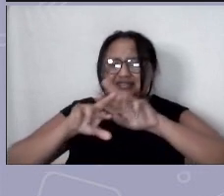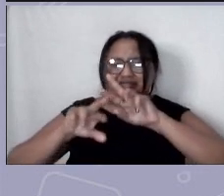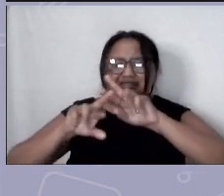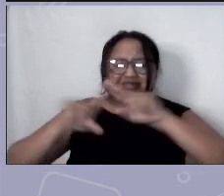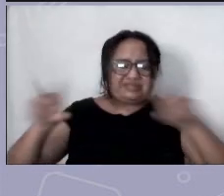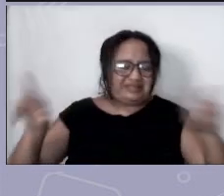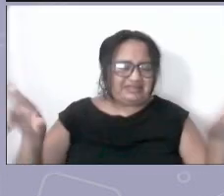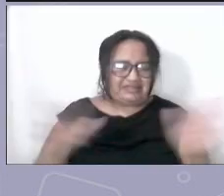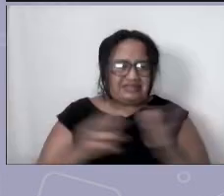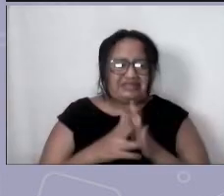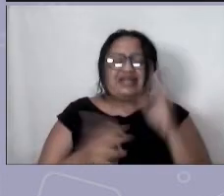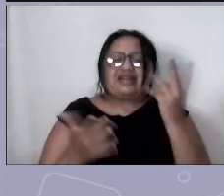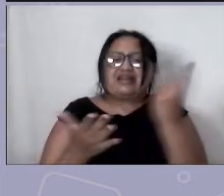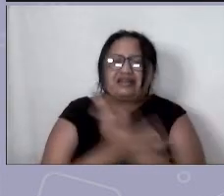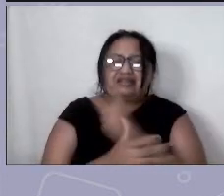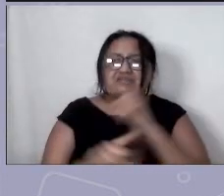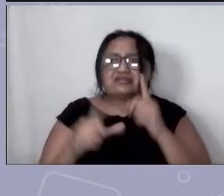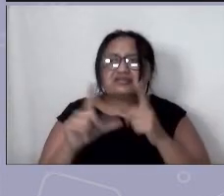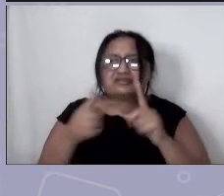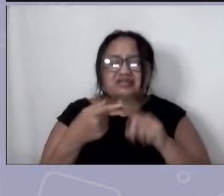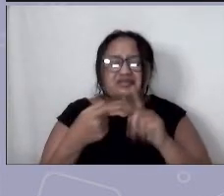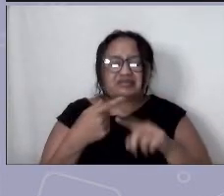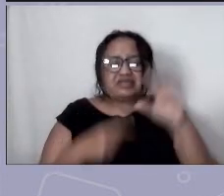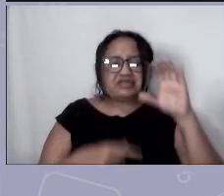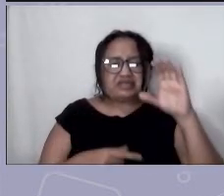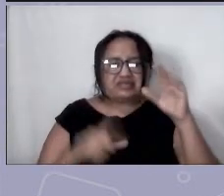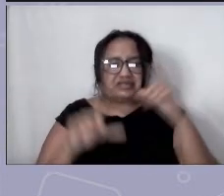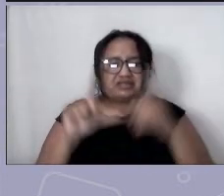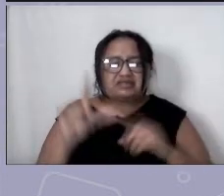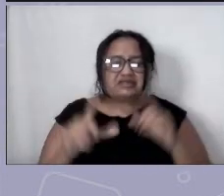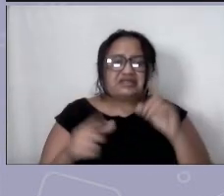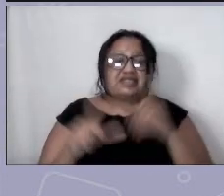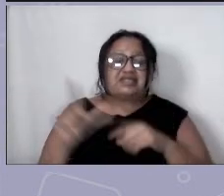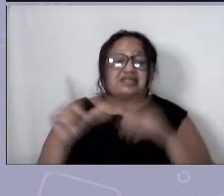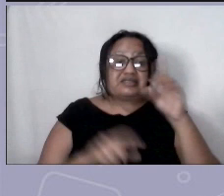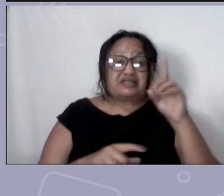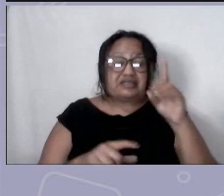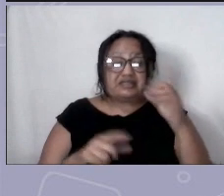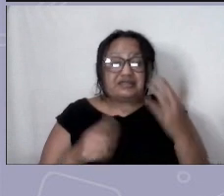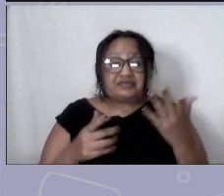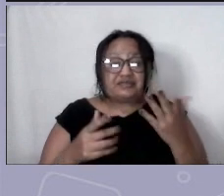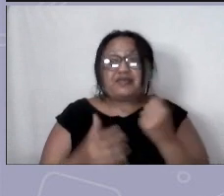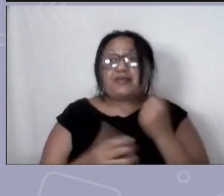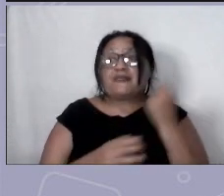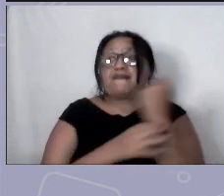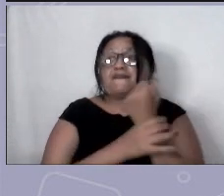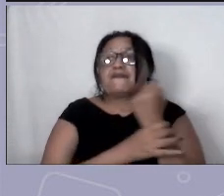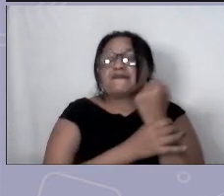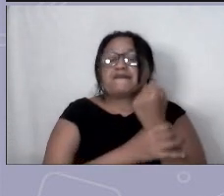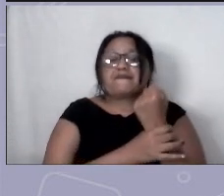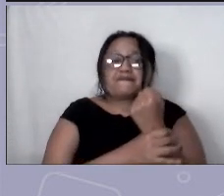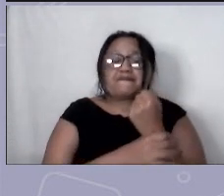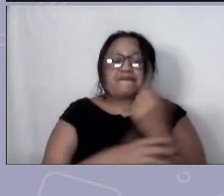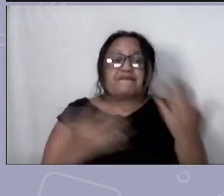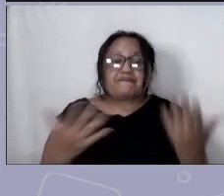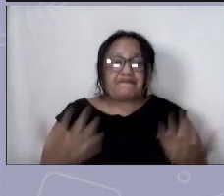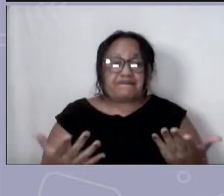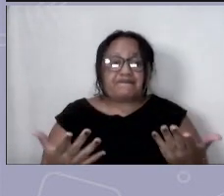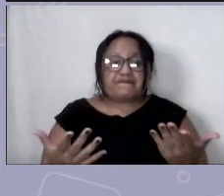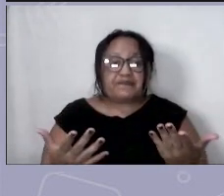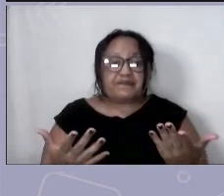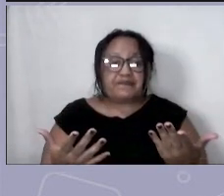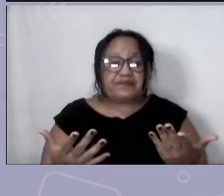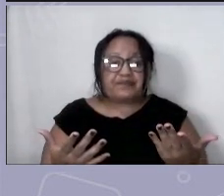letra C letra D preservam a dinâmica ecológica das populações naturais totalmente falsos muito pelo contrário né como a gente acabou de